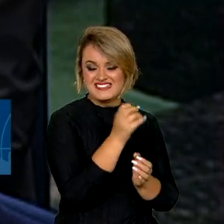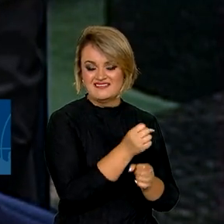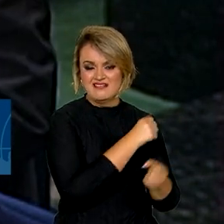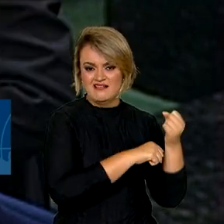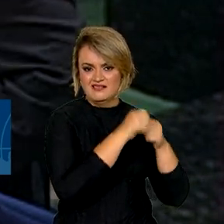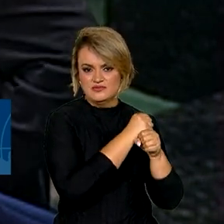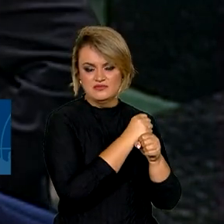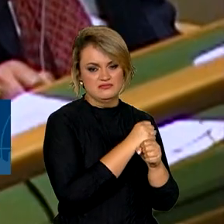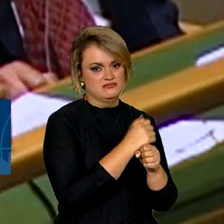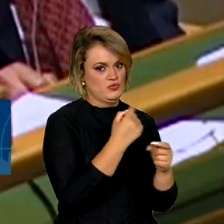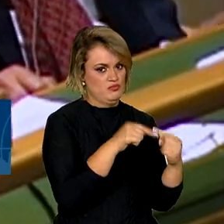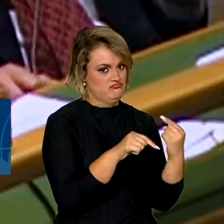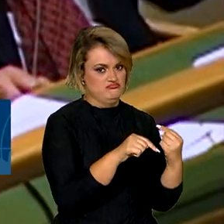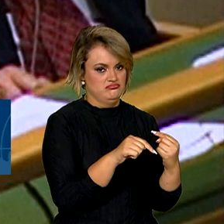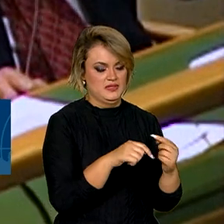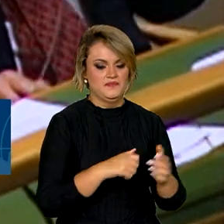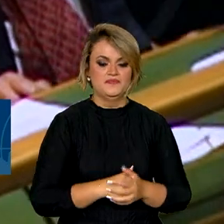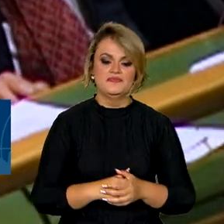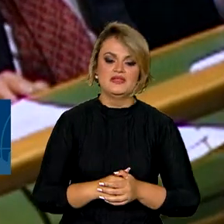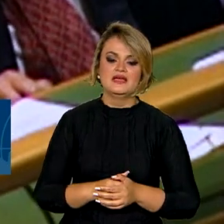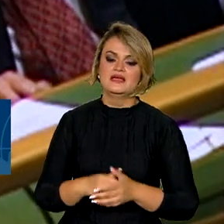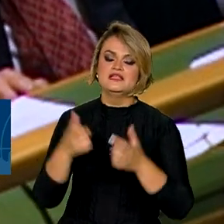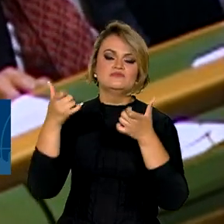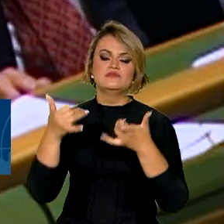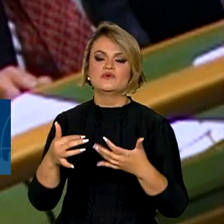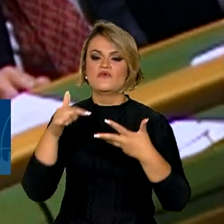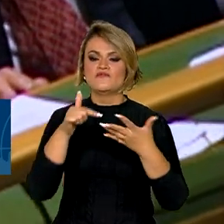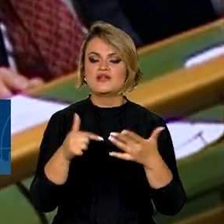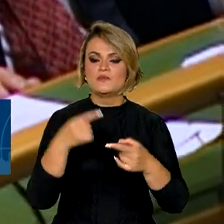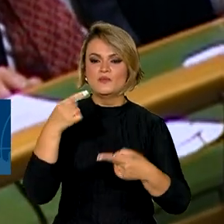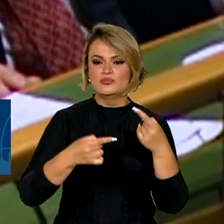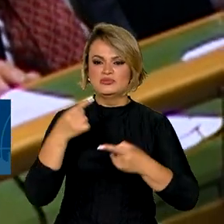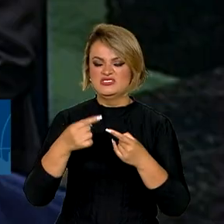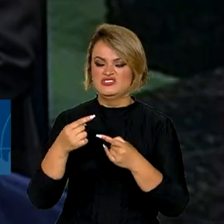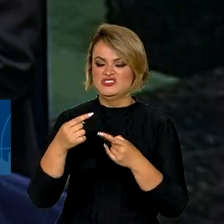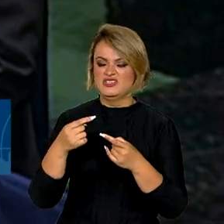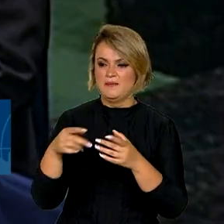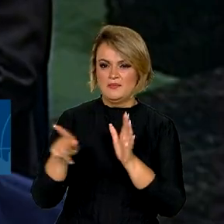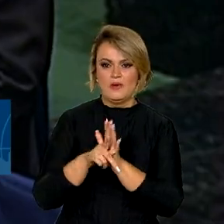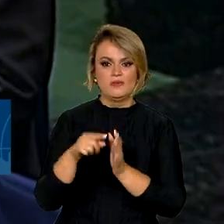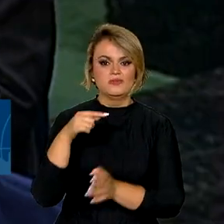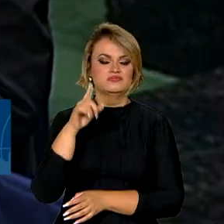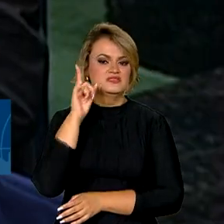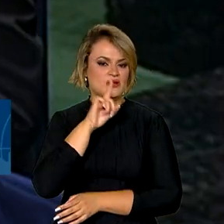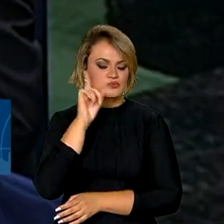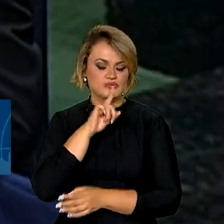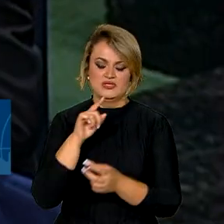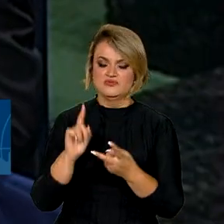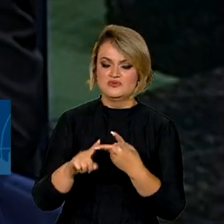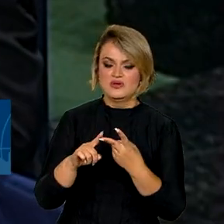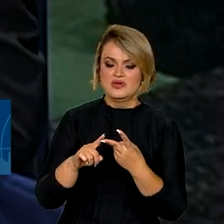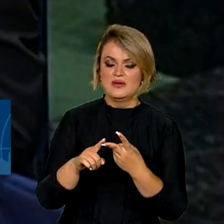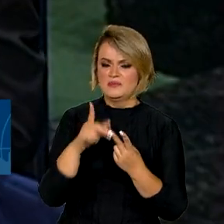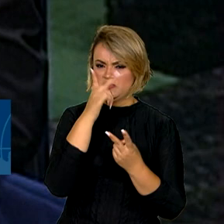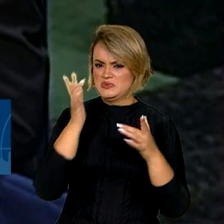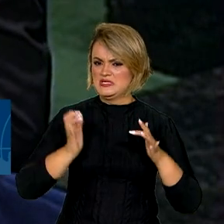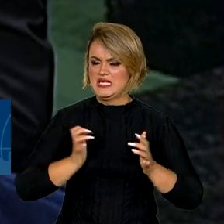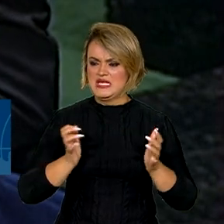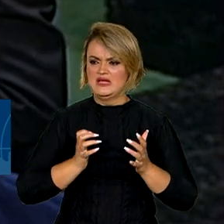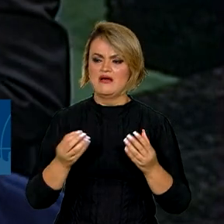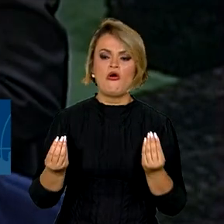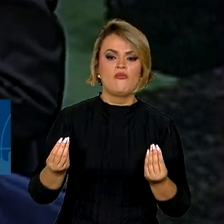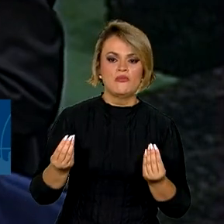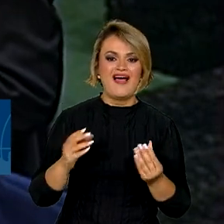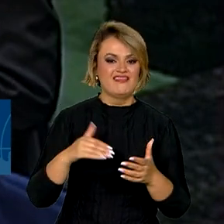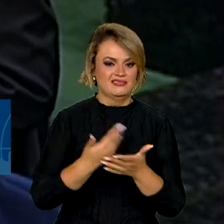anos atrás. Bateu na política belicista dos Estados Unidos, pediu o fim do protecionismo dos ricos. O que ele